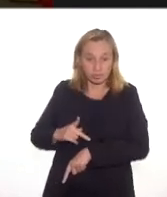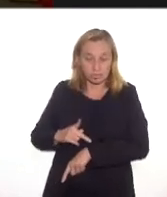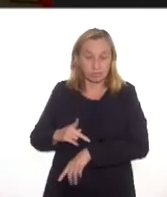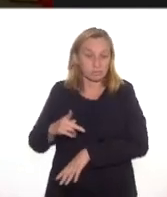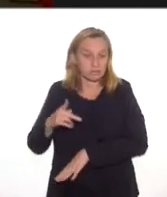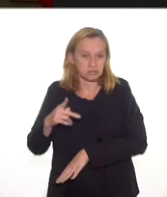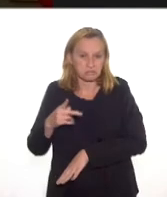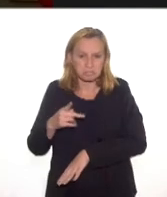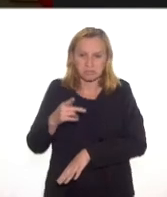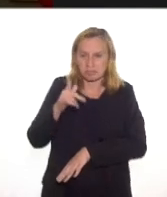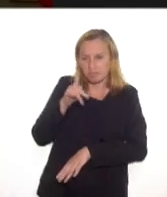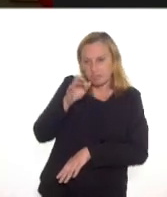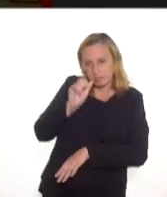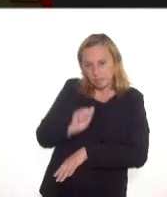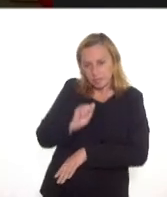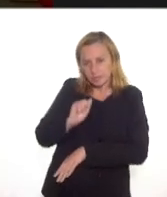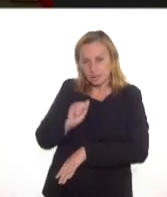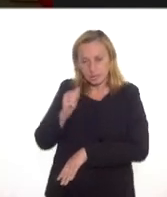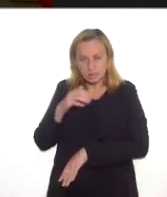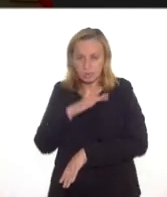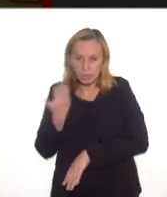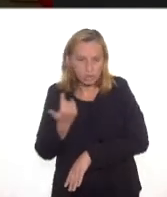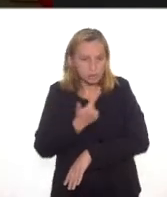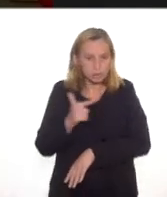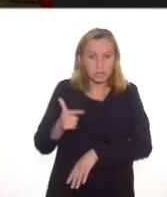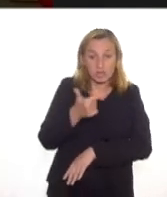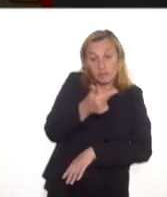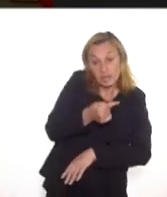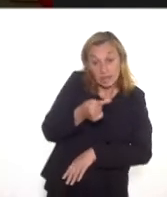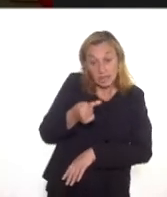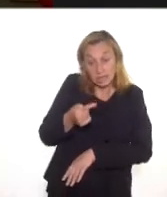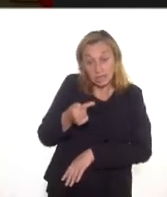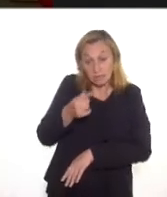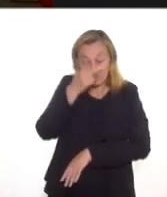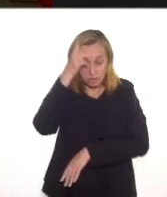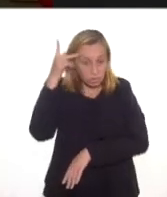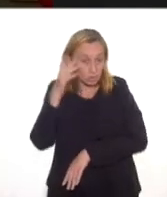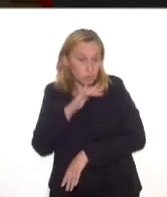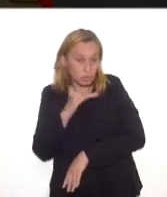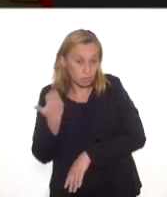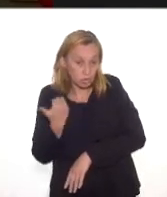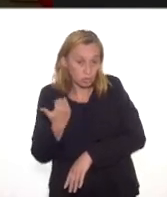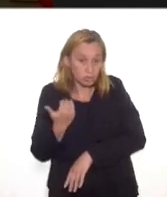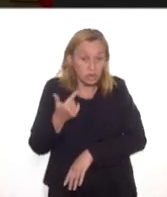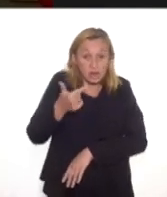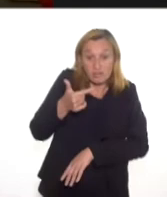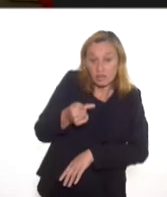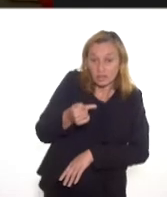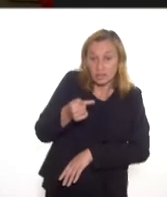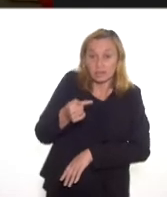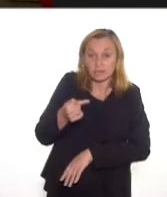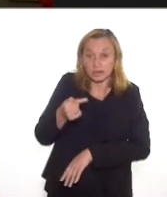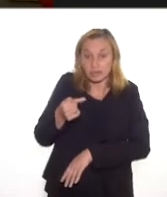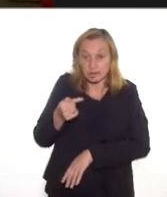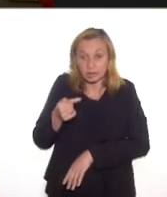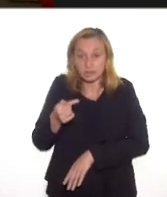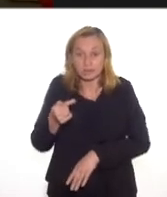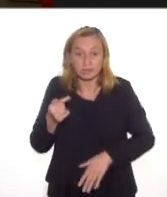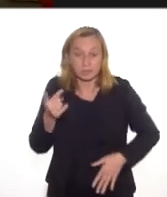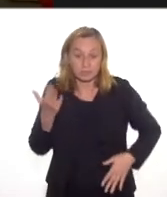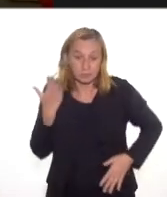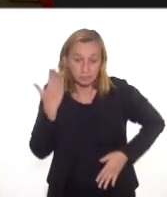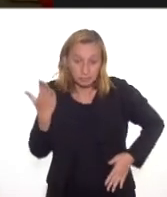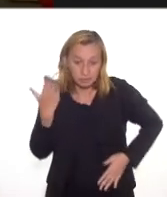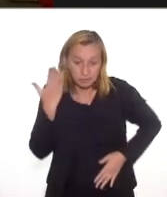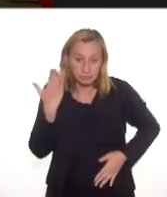gente viu que foram 28 pessoas mortas, 27 eram suspeitos, né?